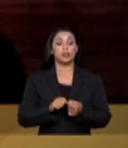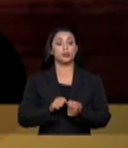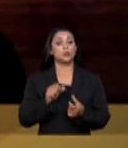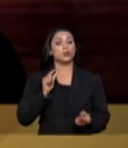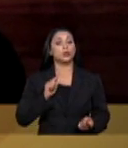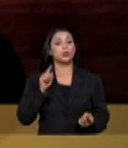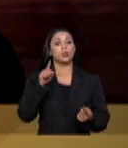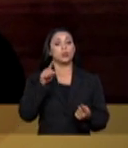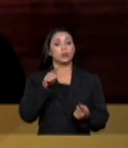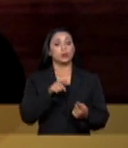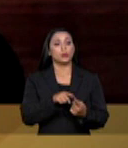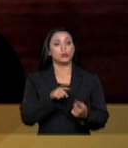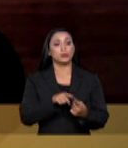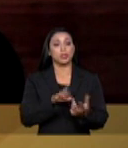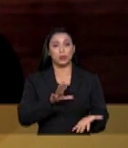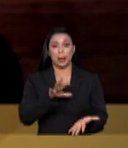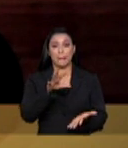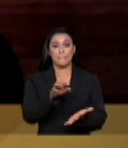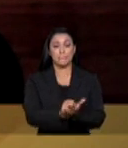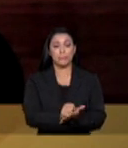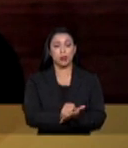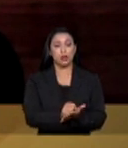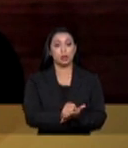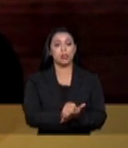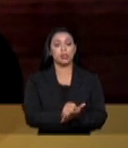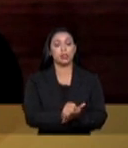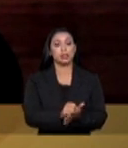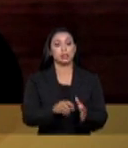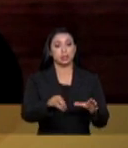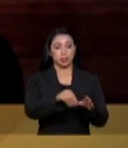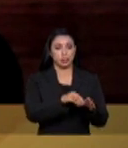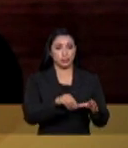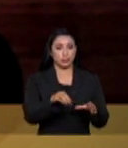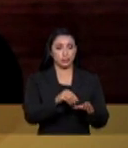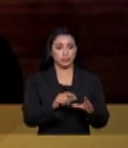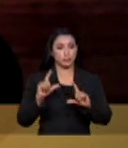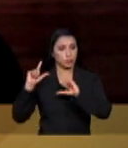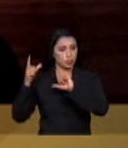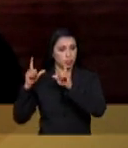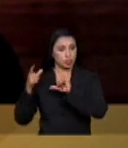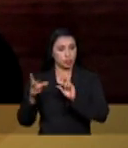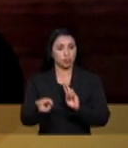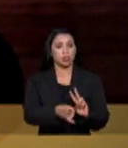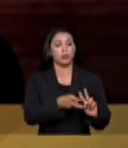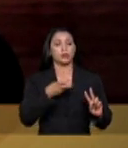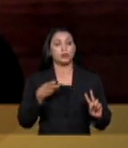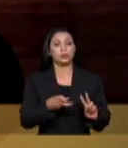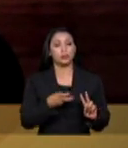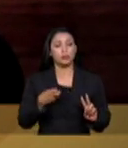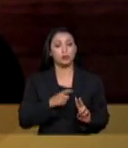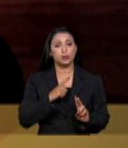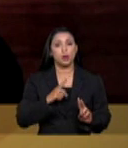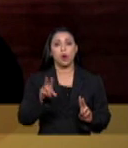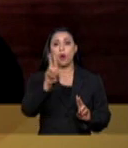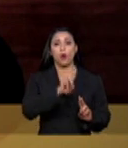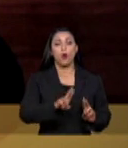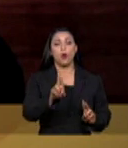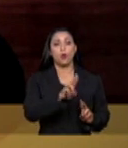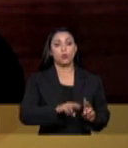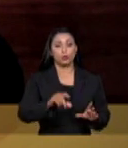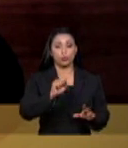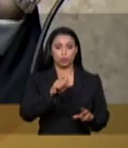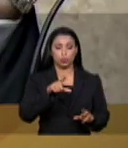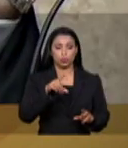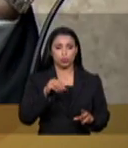objeto após o domínio ocupação das terras de ocupação tradicional indígena ou exploração das riquezas